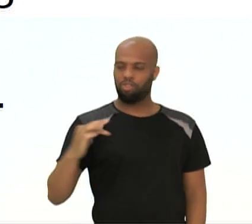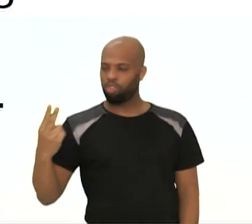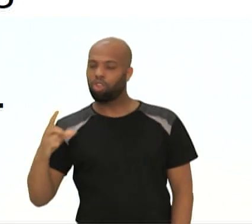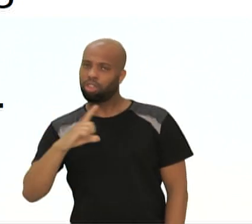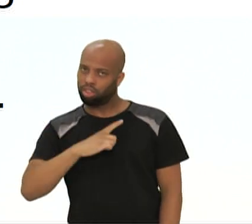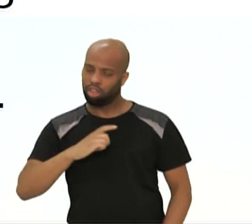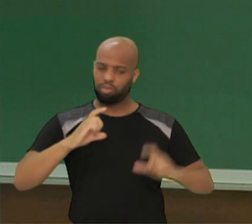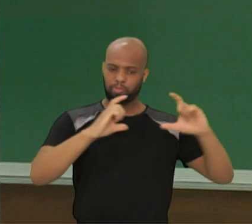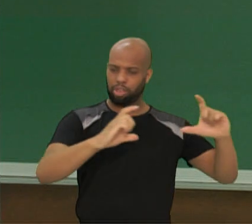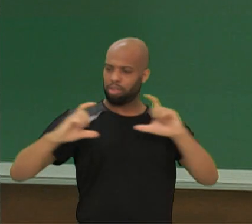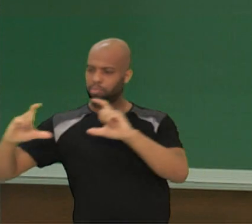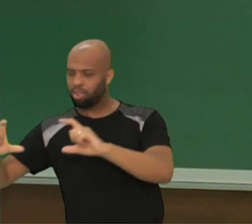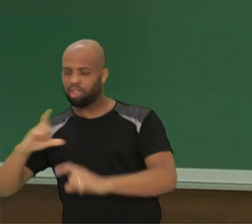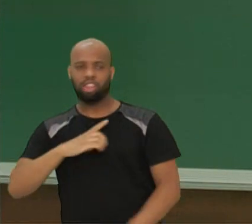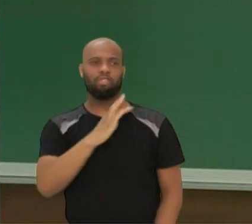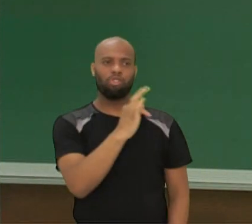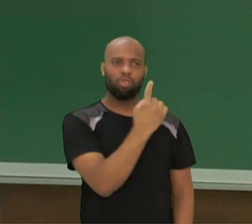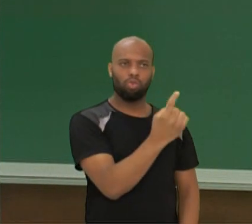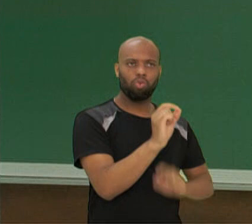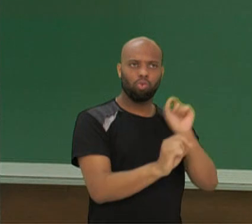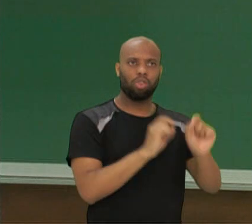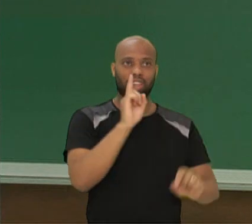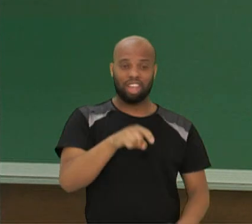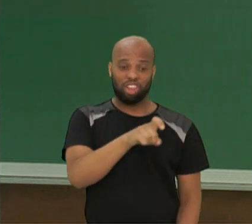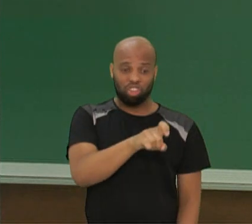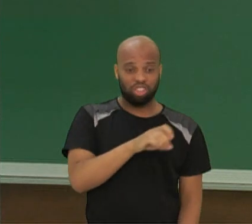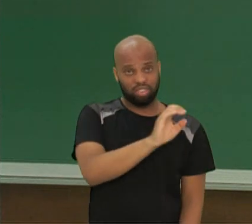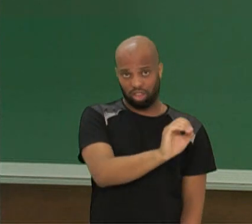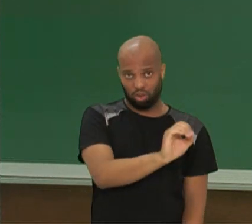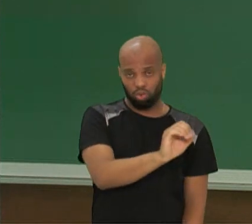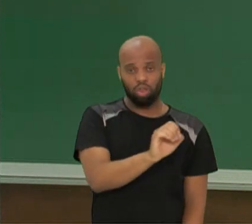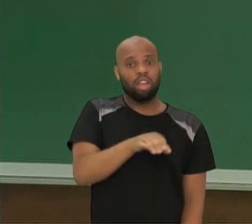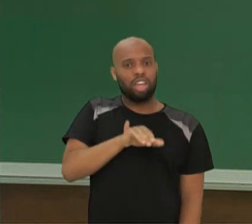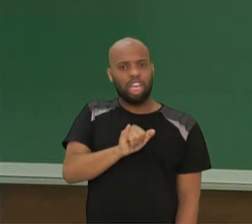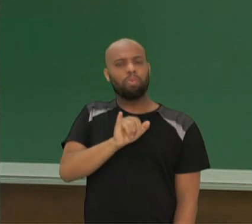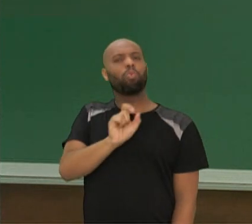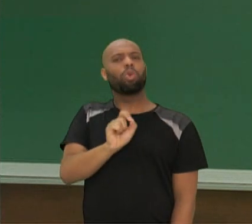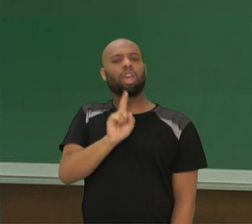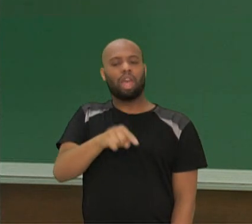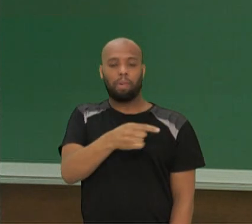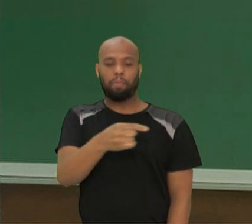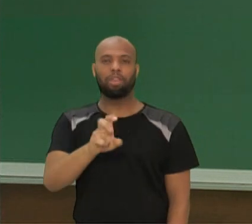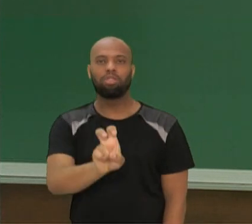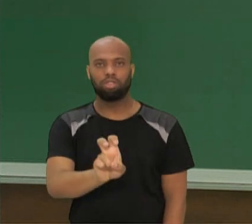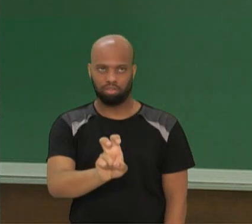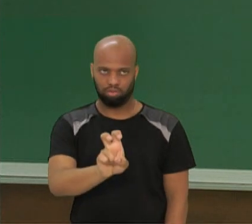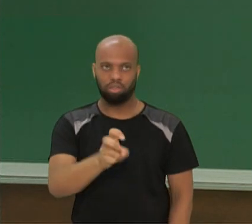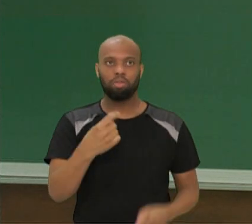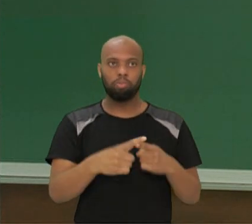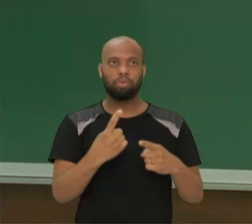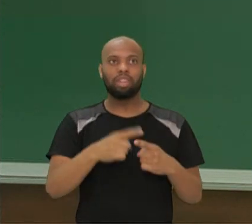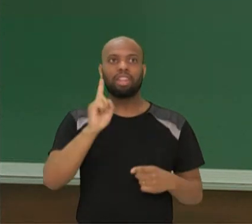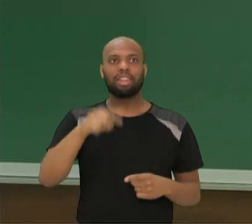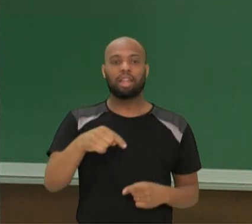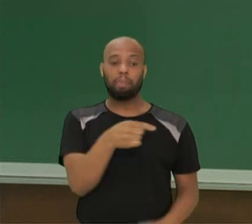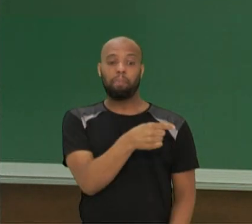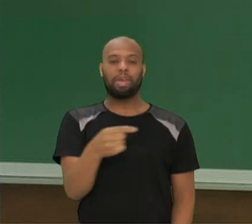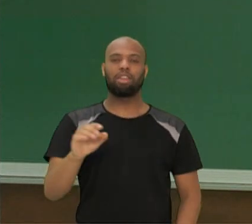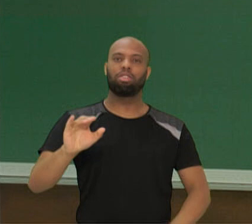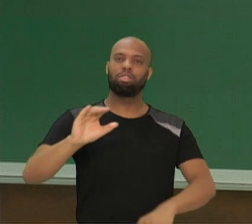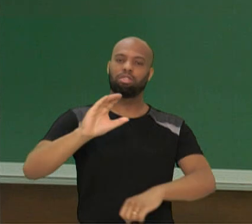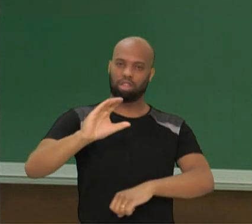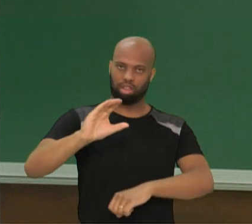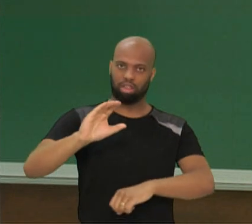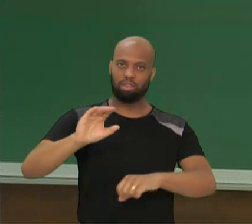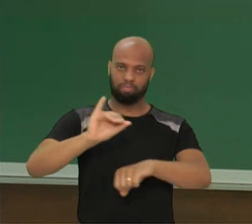focos. Foco 1, então, x vale 0, y vale menos 5, porque é menos C. E